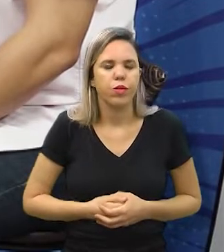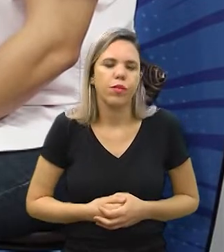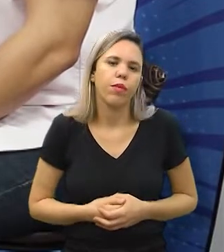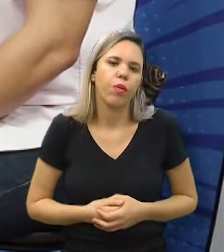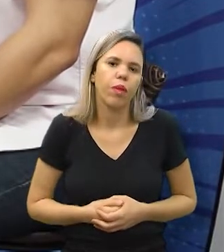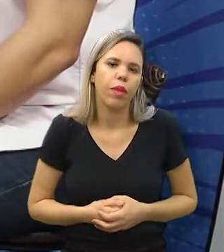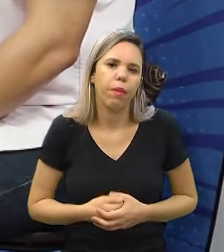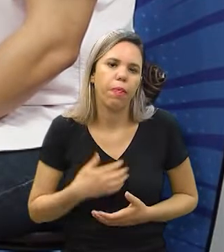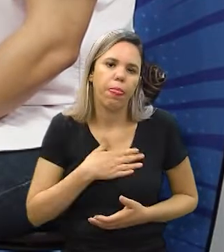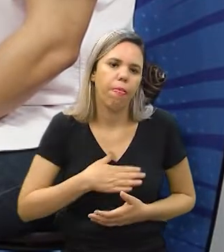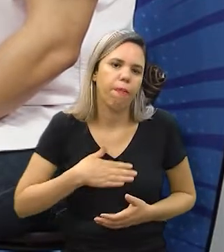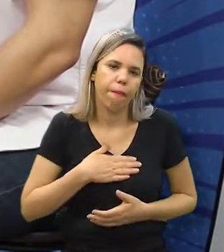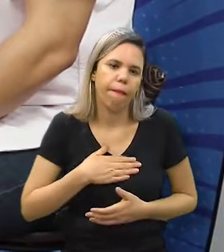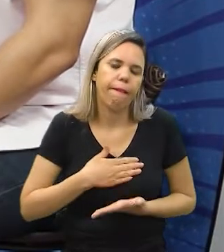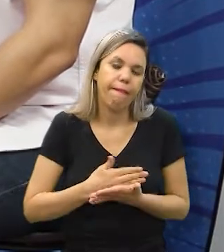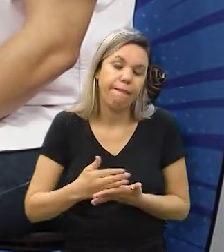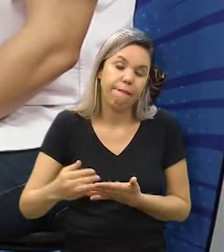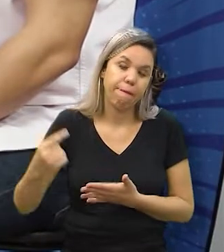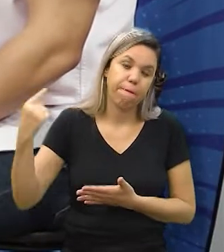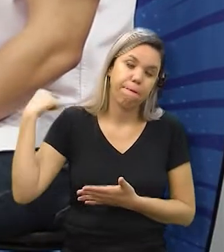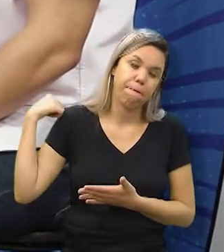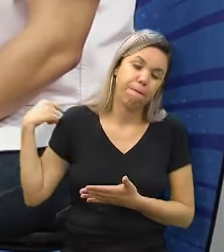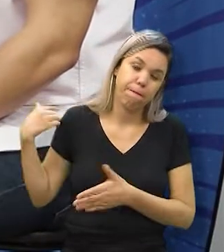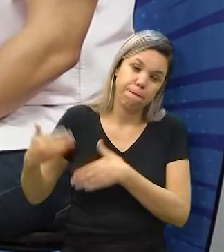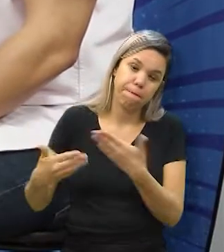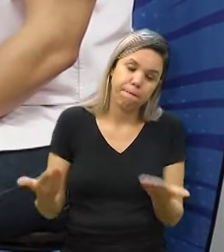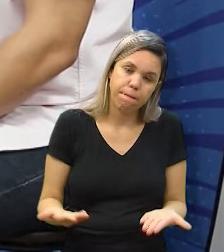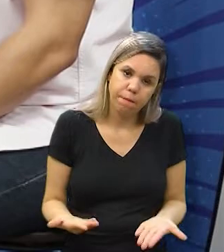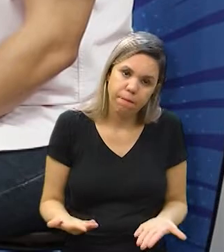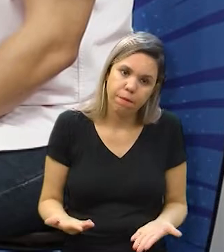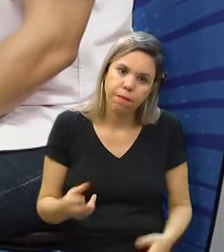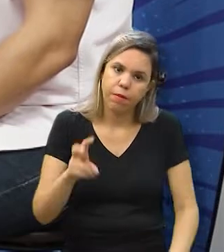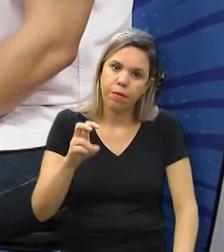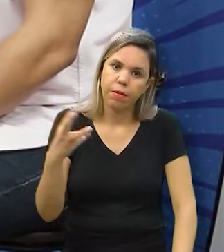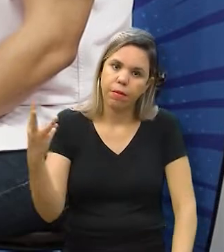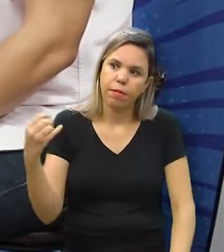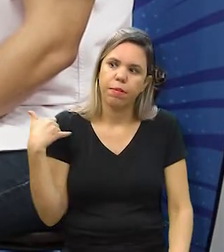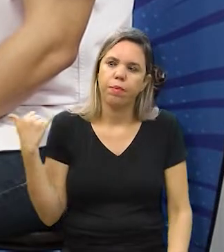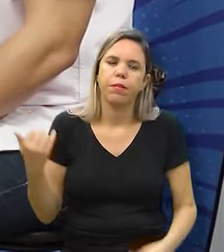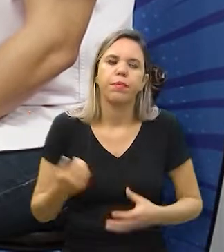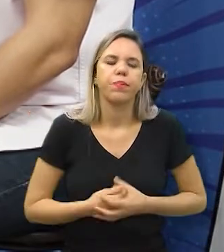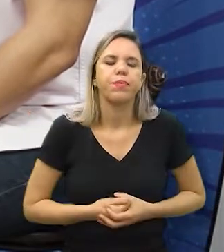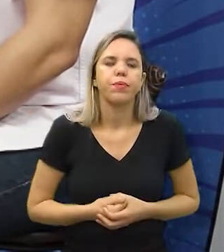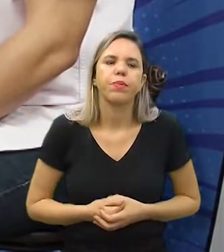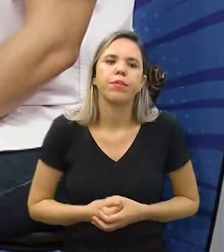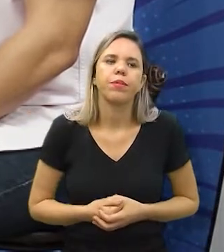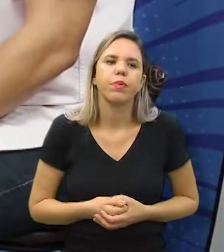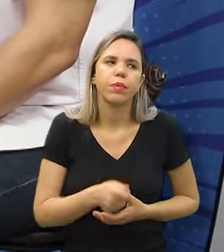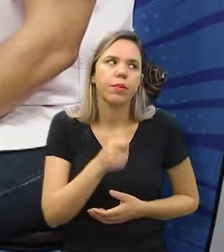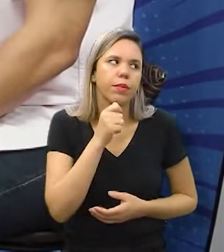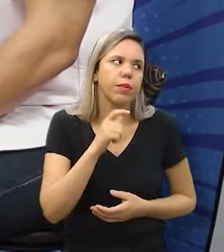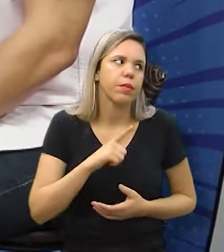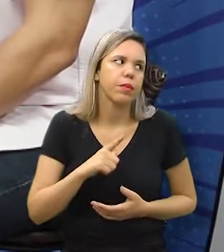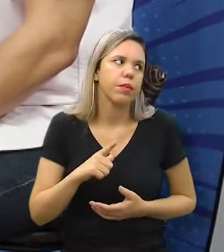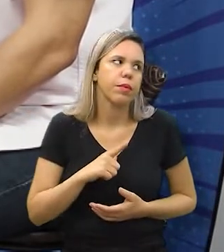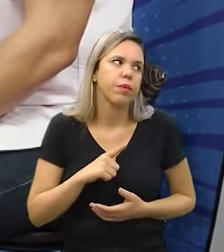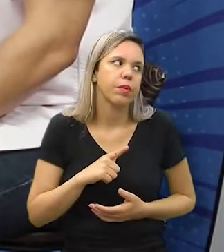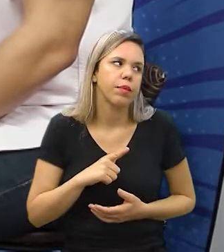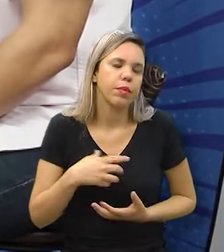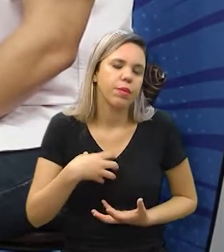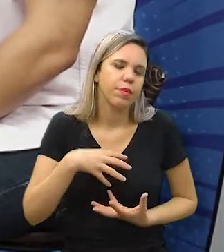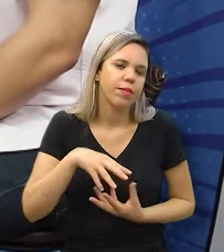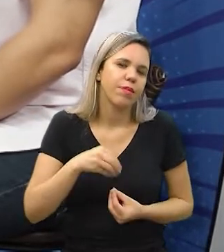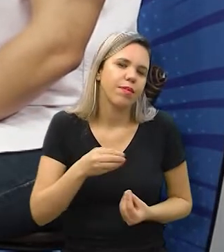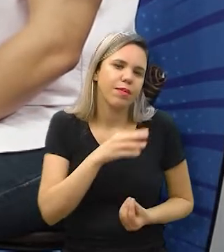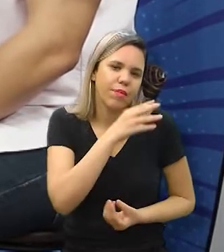e gostaria de ter começado antes, né? Hoje eu estou com 53 anos, mas ainda tenho assim uma alma